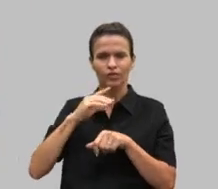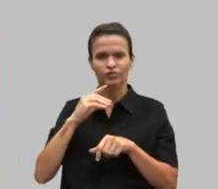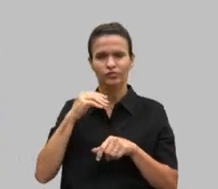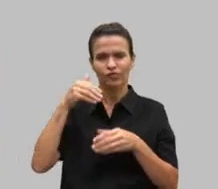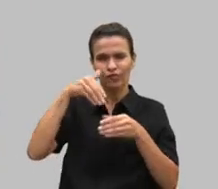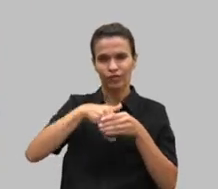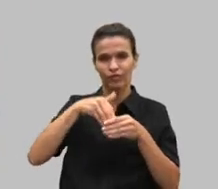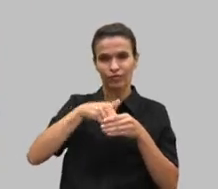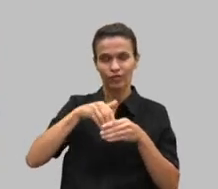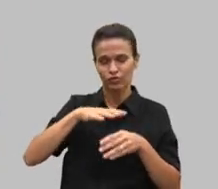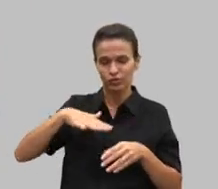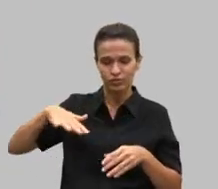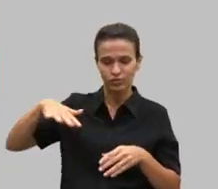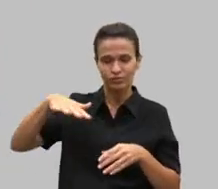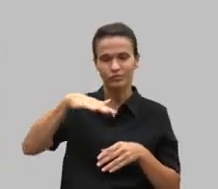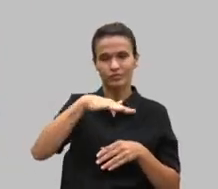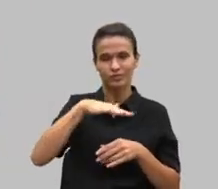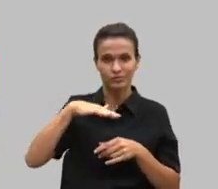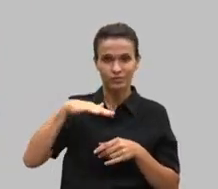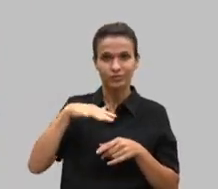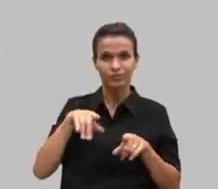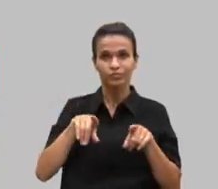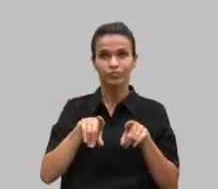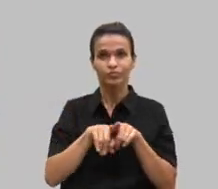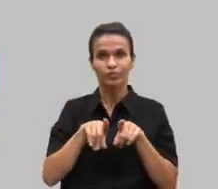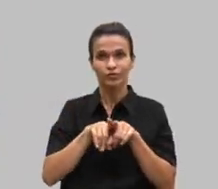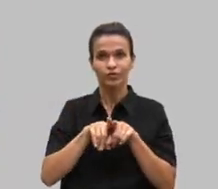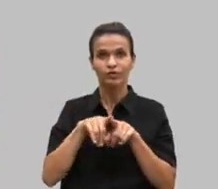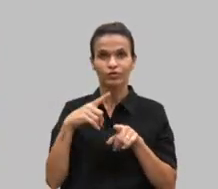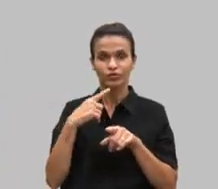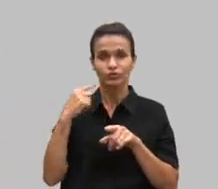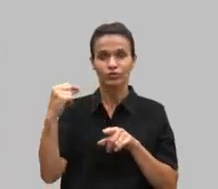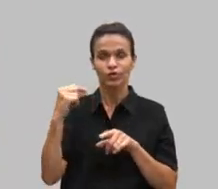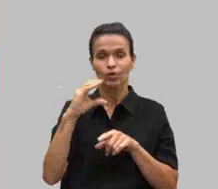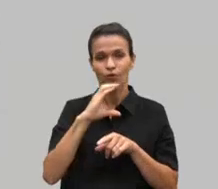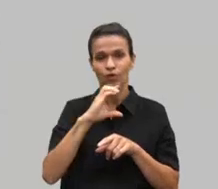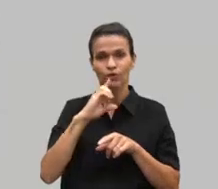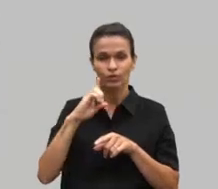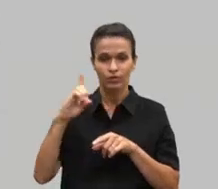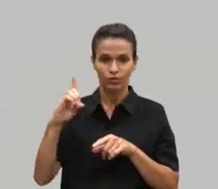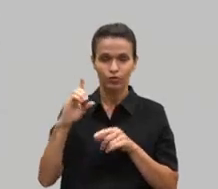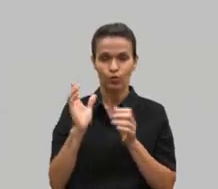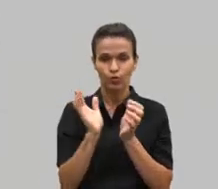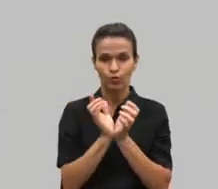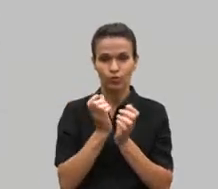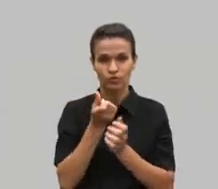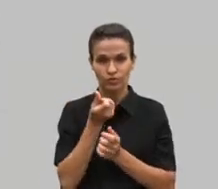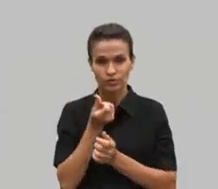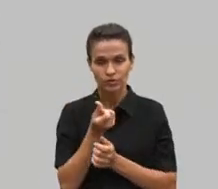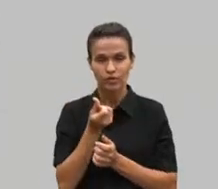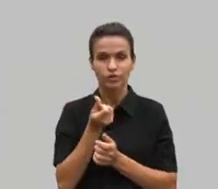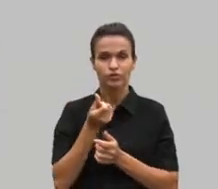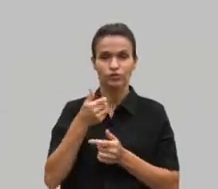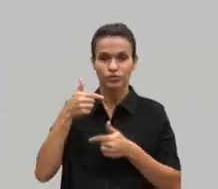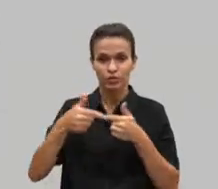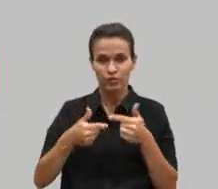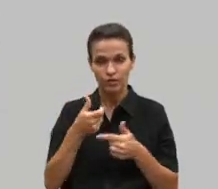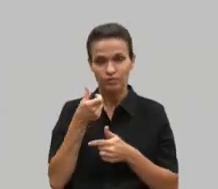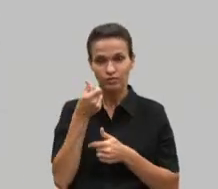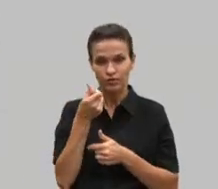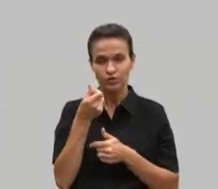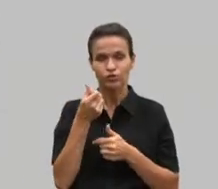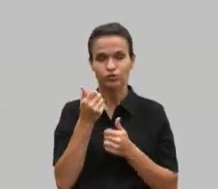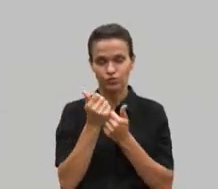região metropolitana fui também eleito coordenador do grupo 6 grupo de trabalho 6 do subtema 3